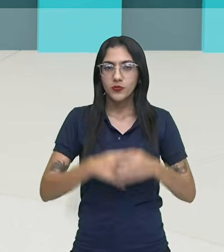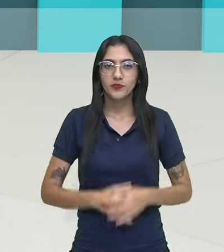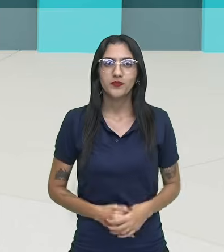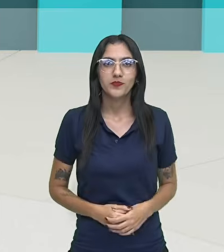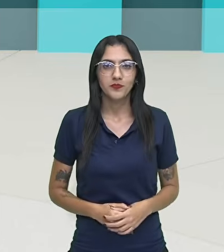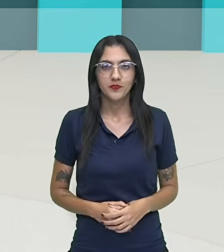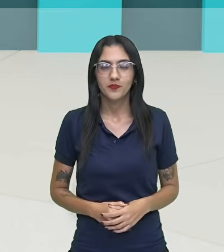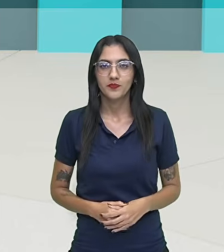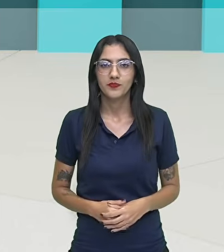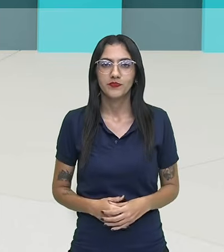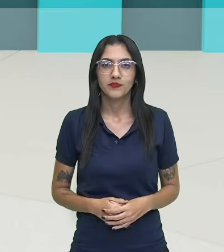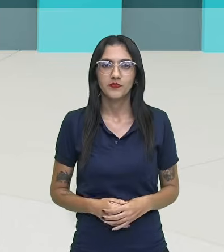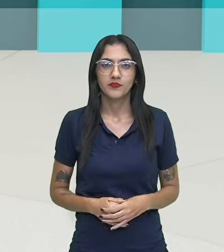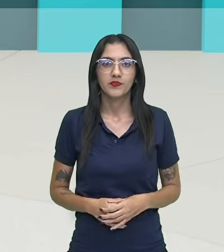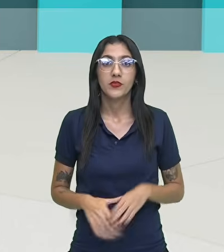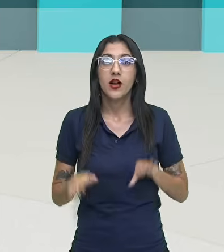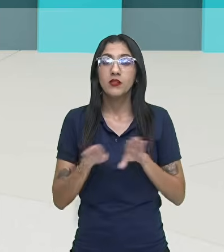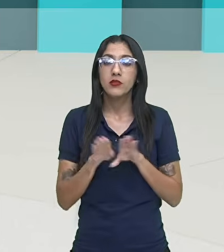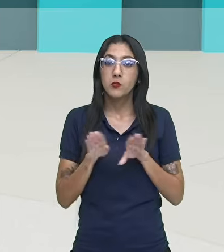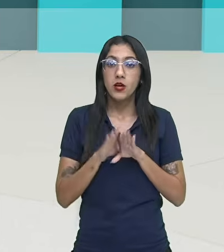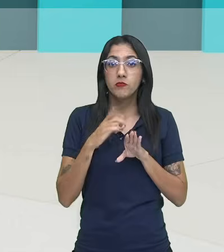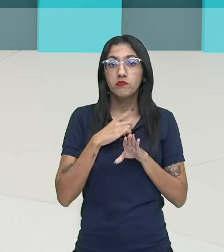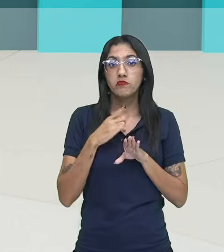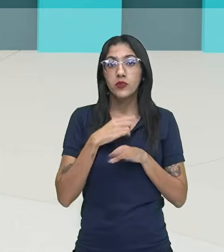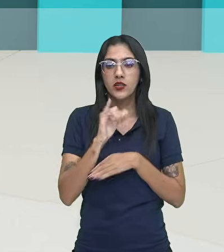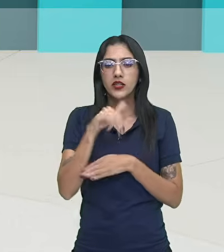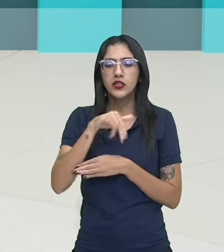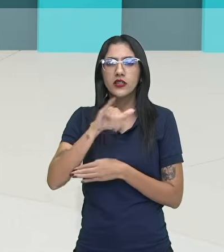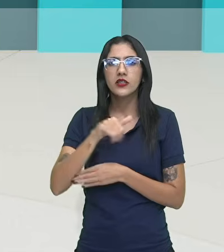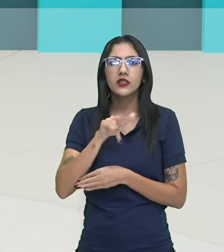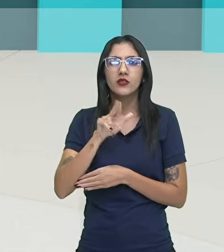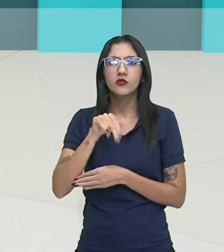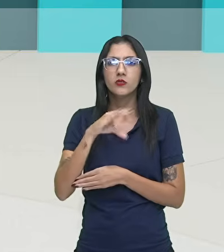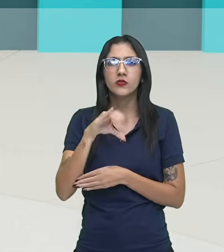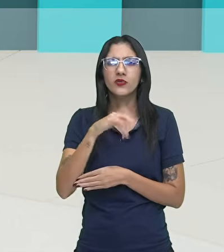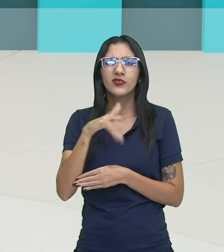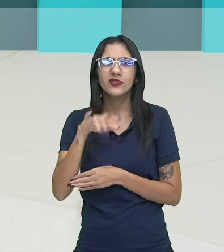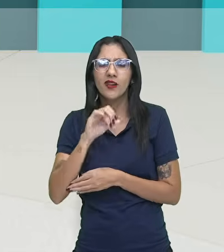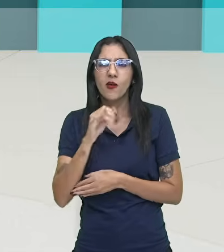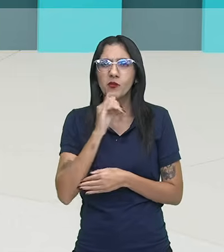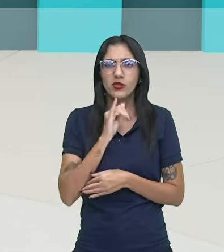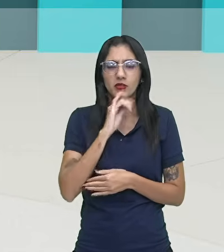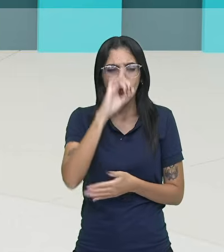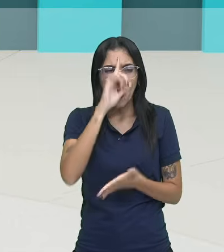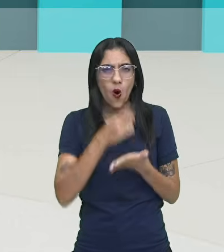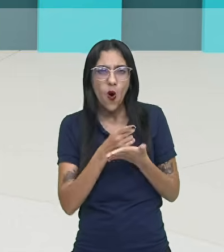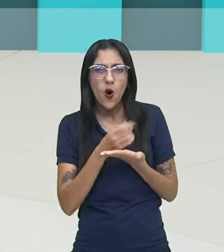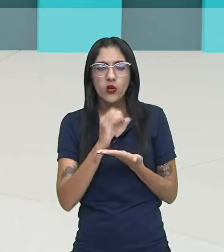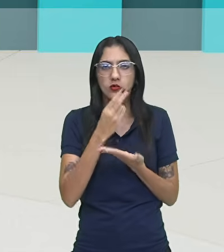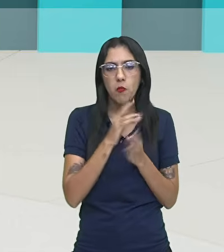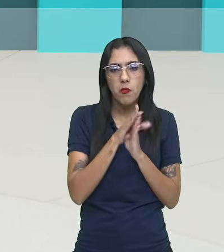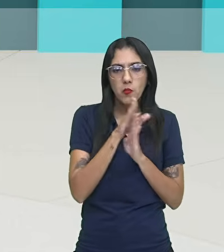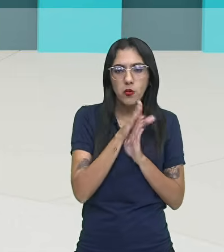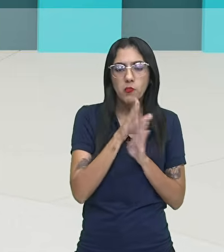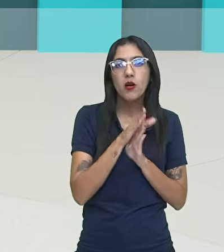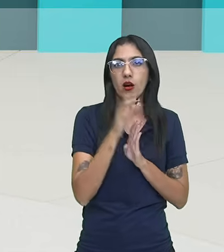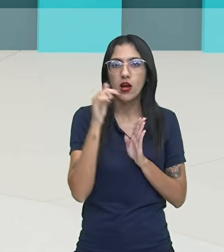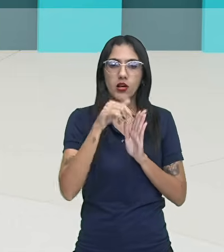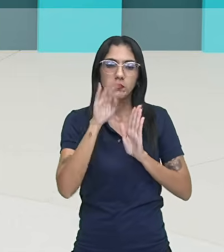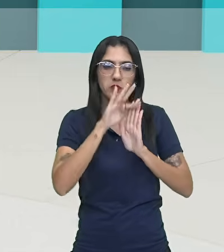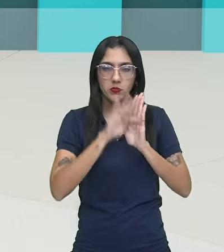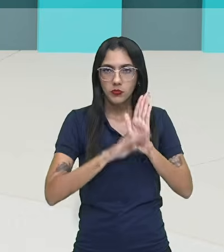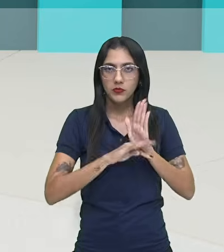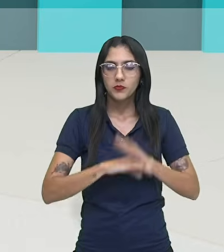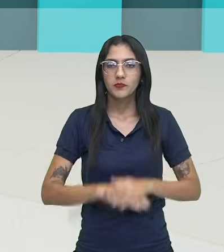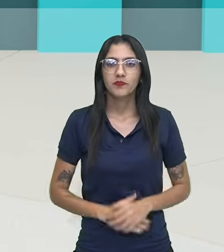fim, nós temos, na verdade, a injunção, que é dar instruções, dar ordens, não é? O texto serve para isso.